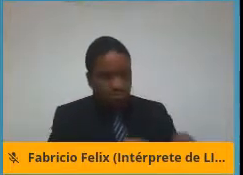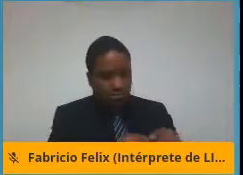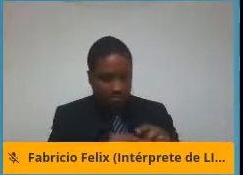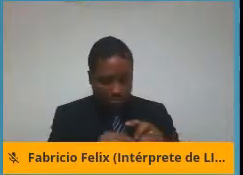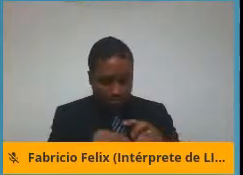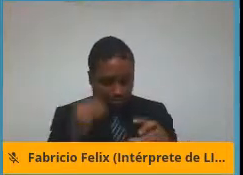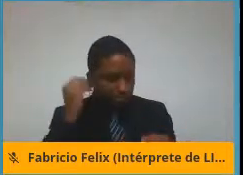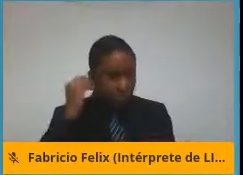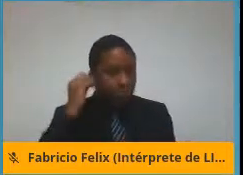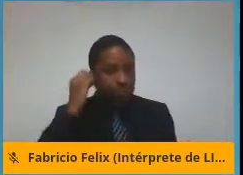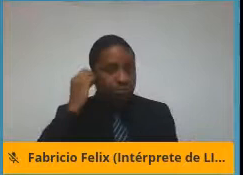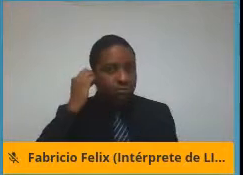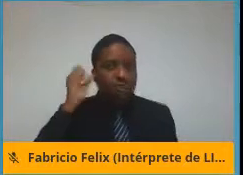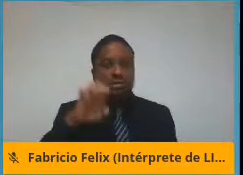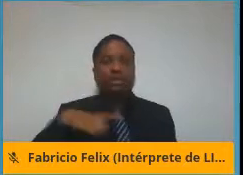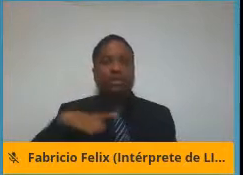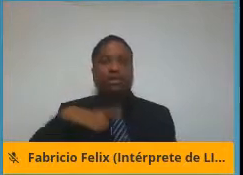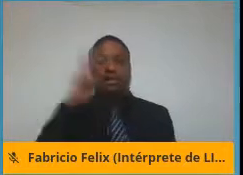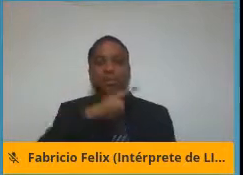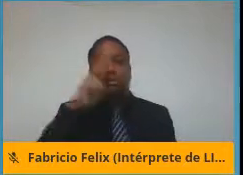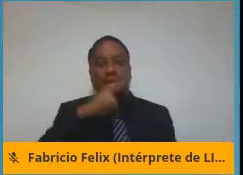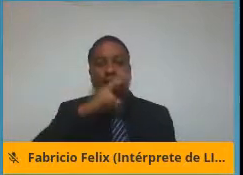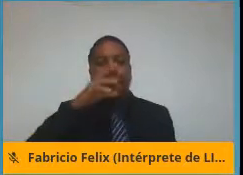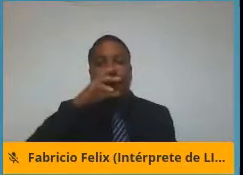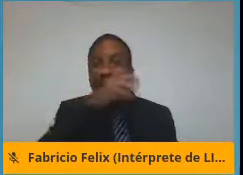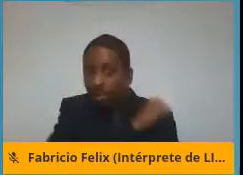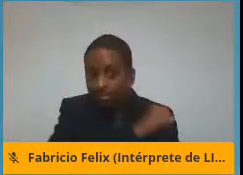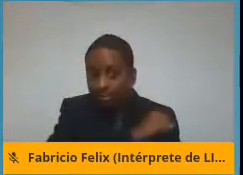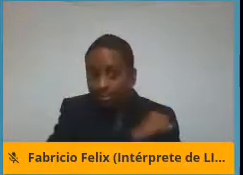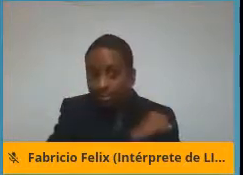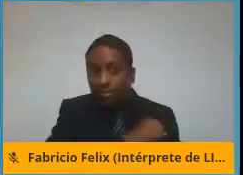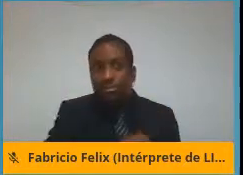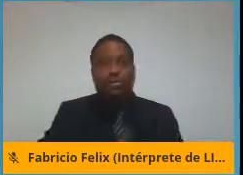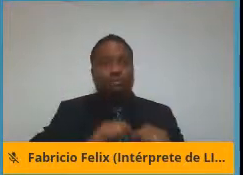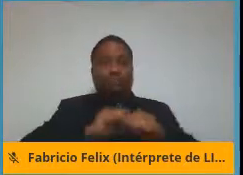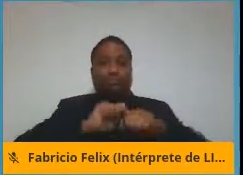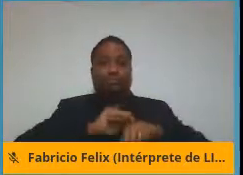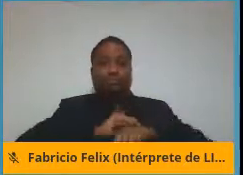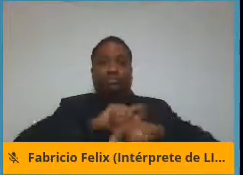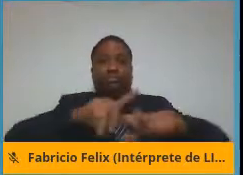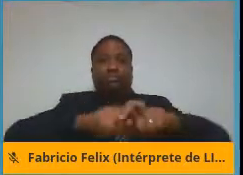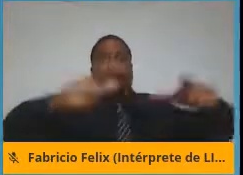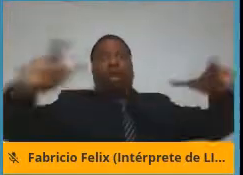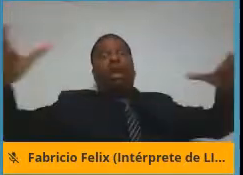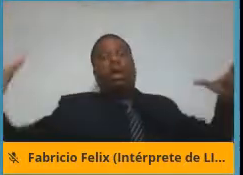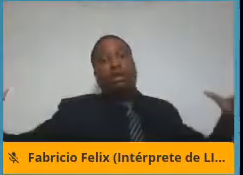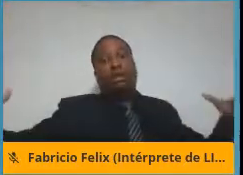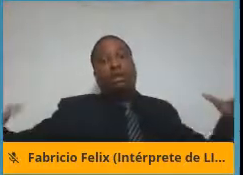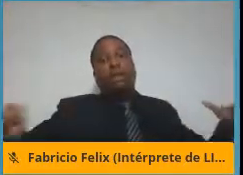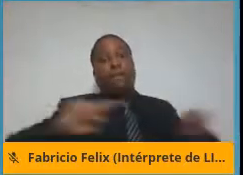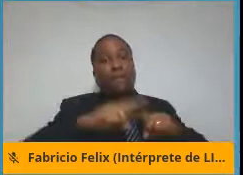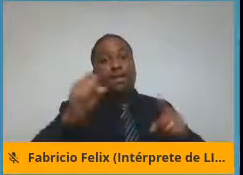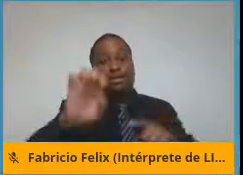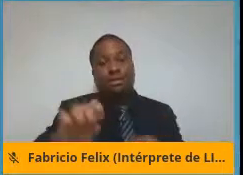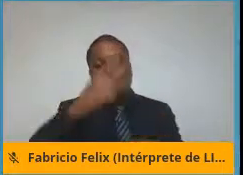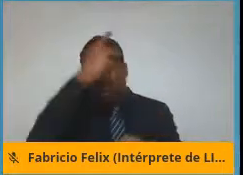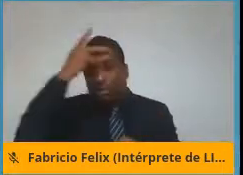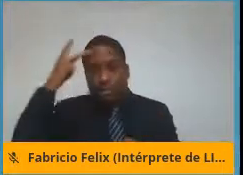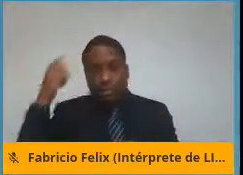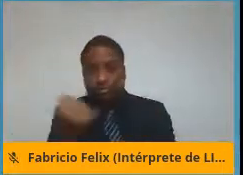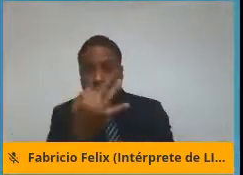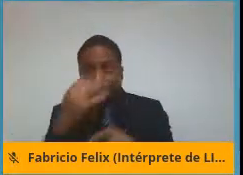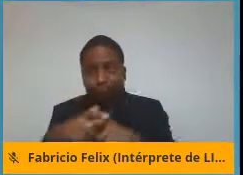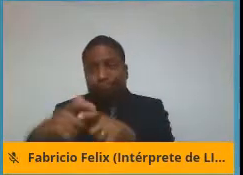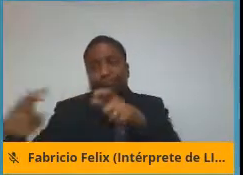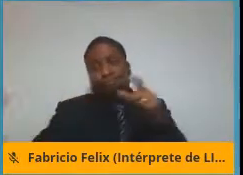epidêmico. Se você tem um número de pessoas contaminadas alto, você também tem um alto risco epidêmico.